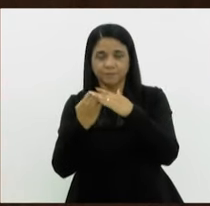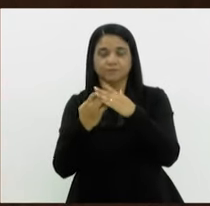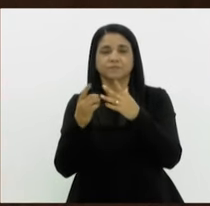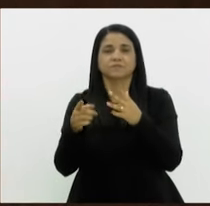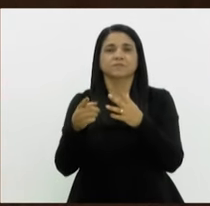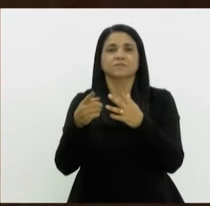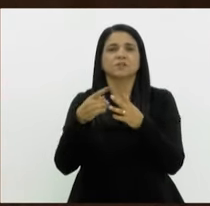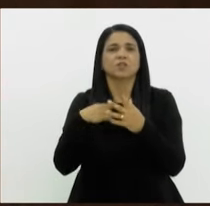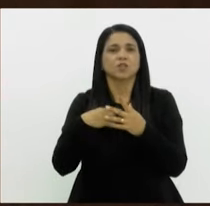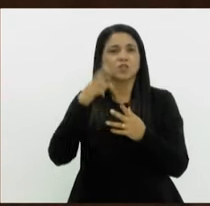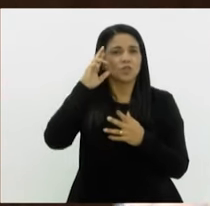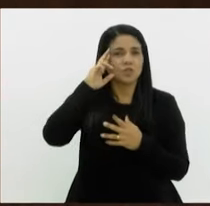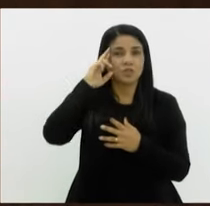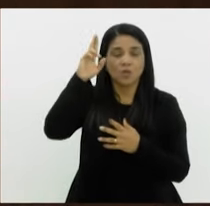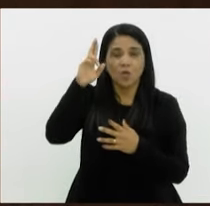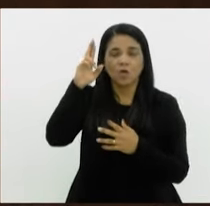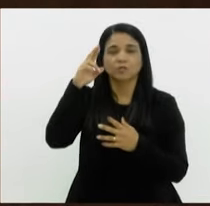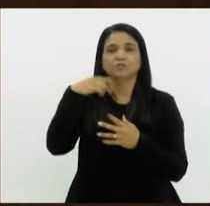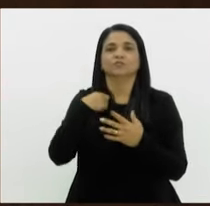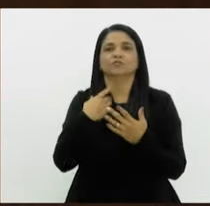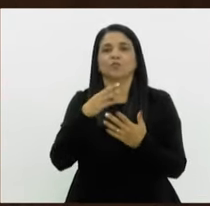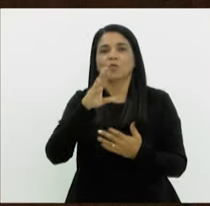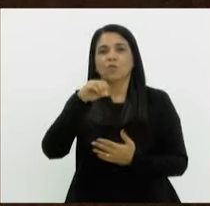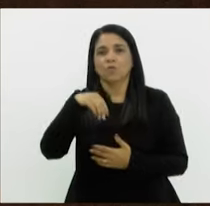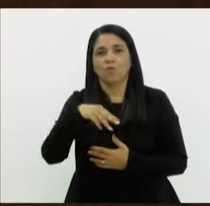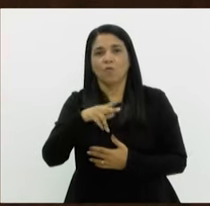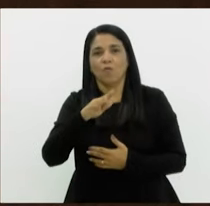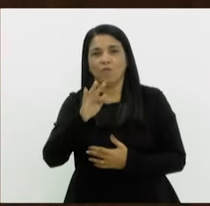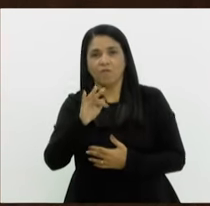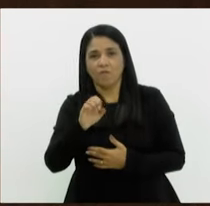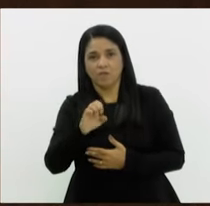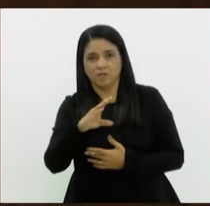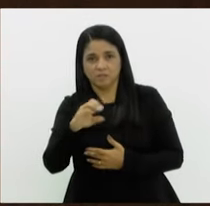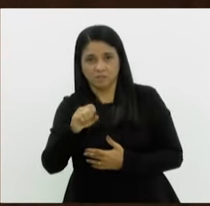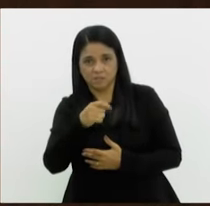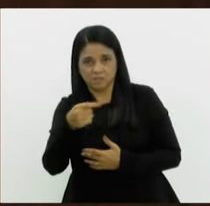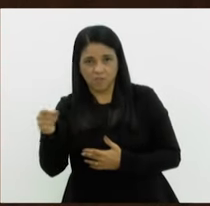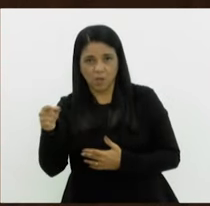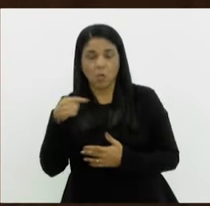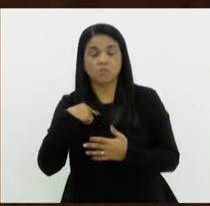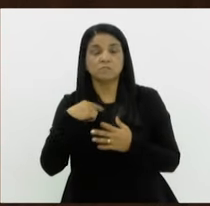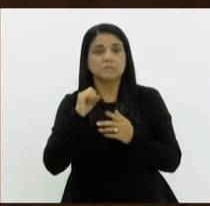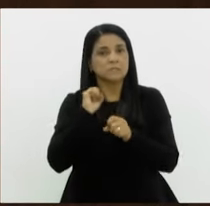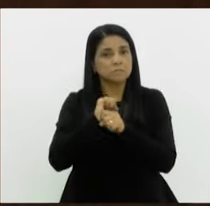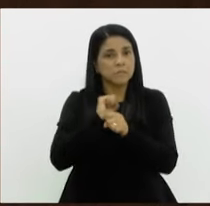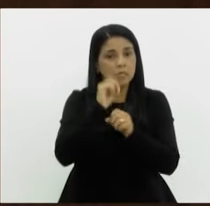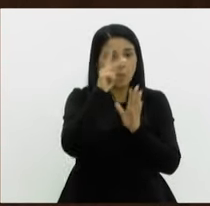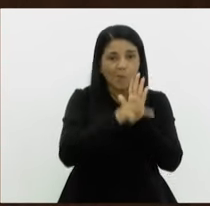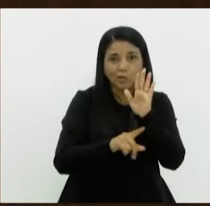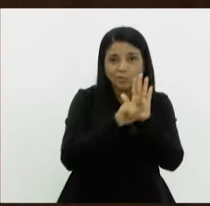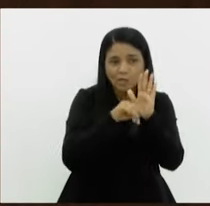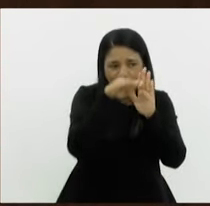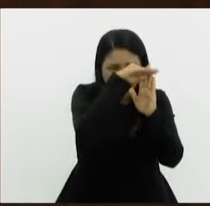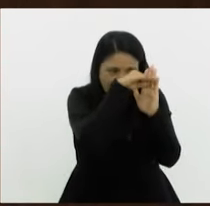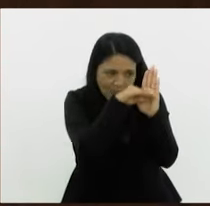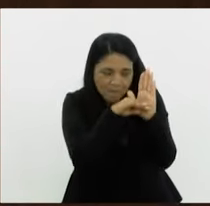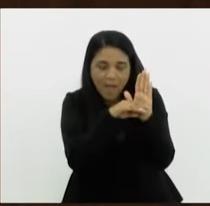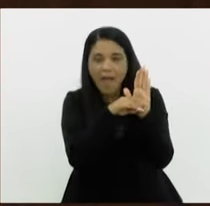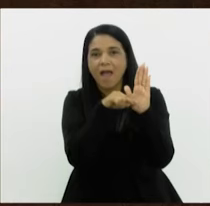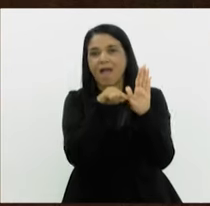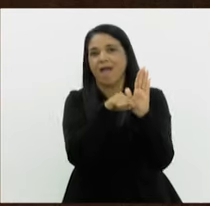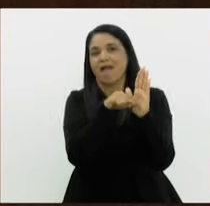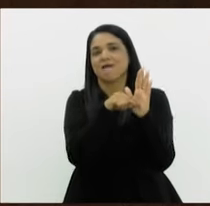de confecção estavam já à espera desse projeto ser colocado na pauta, né, para que